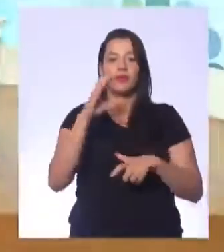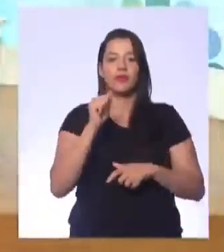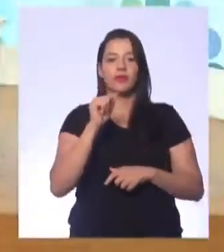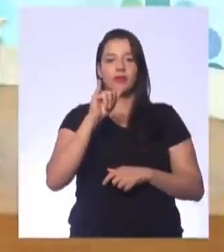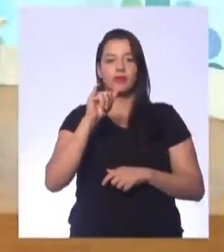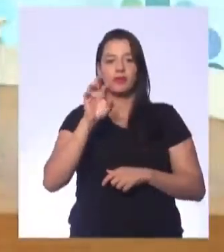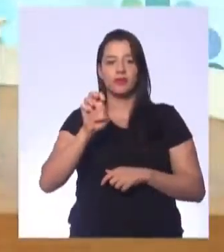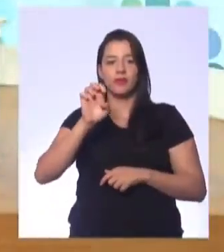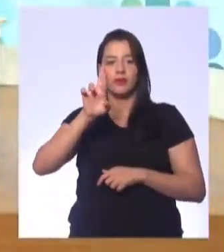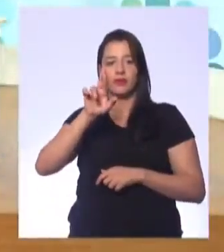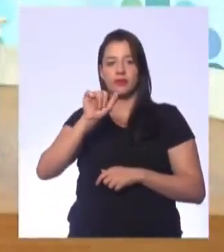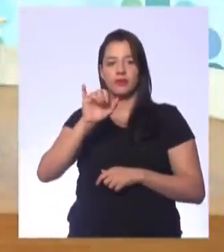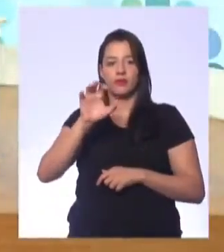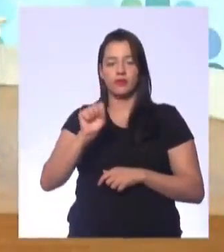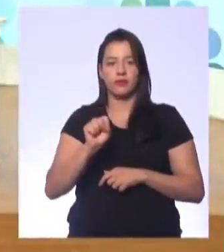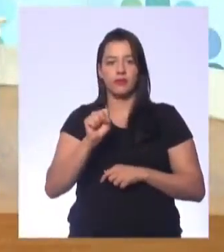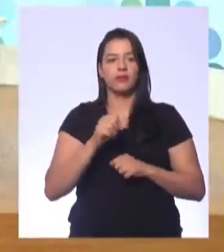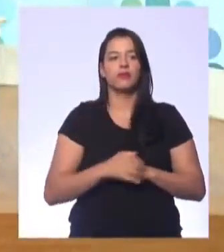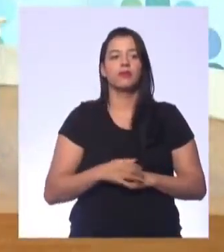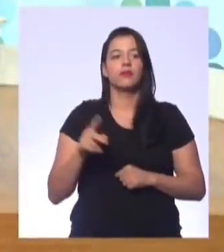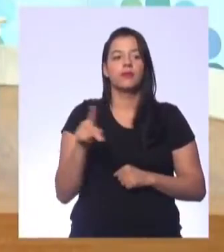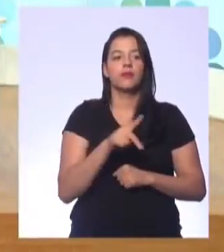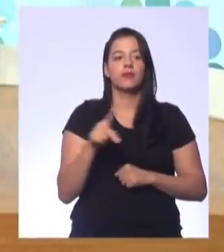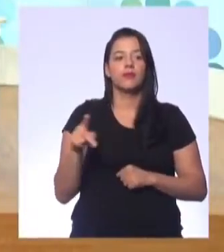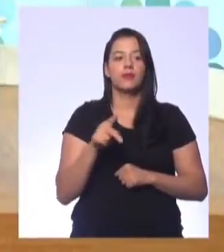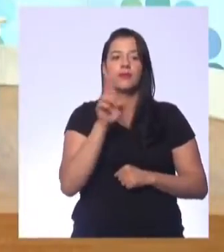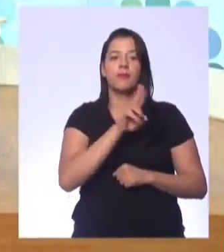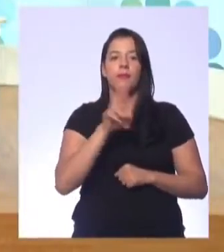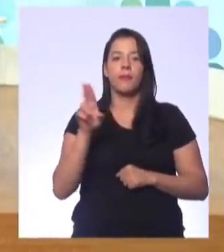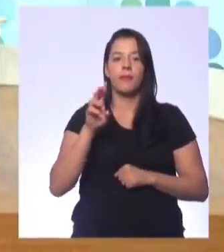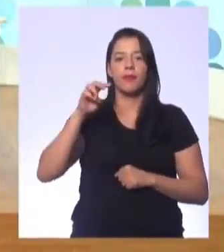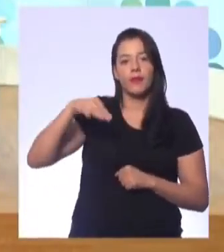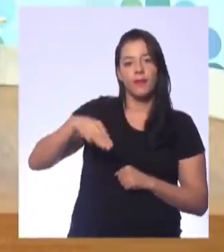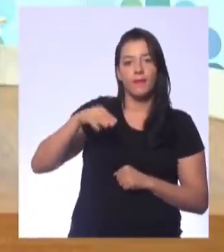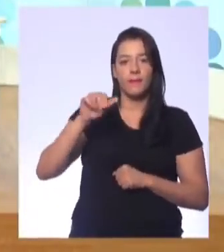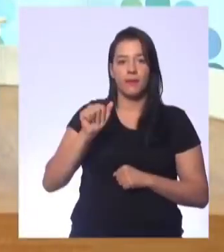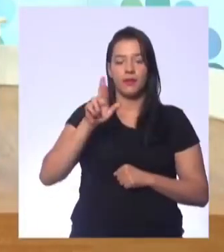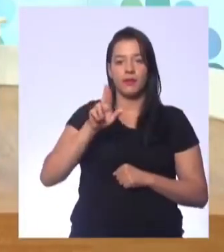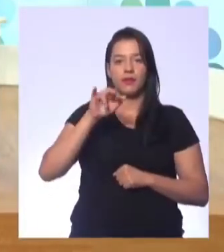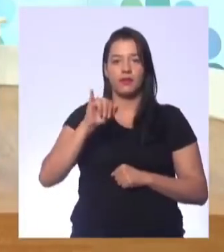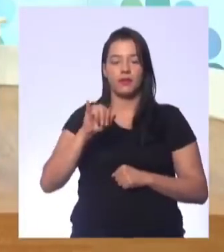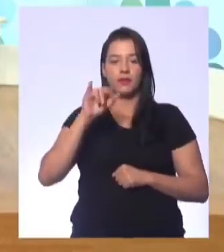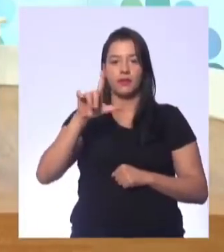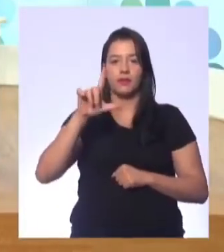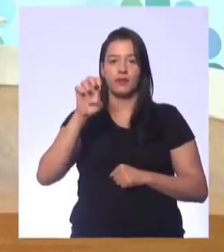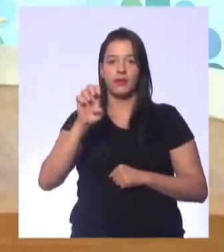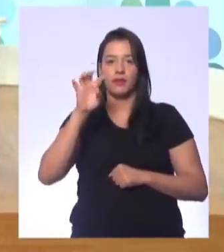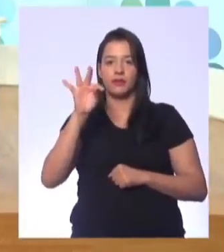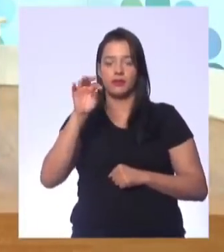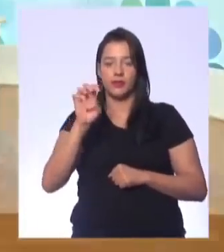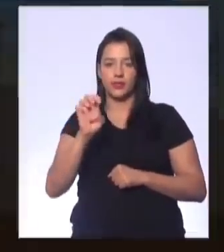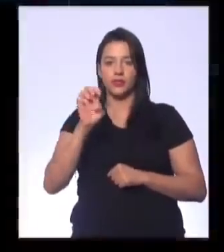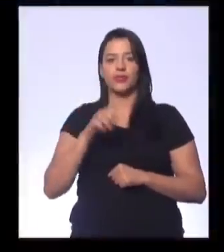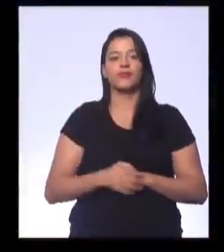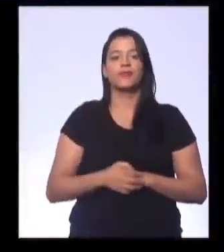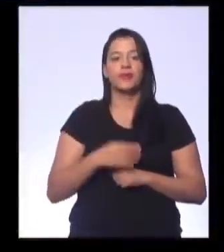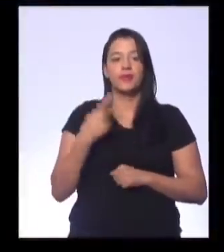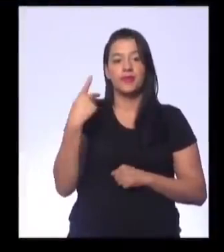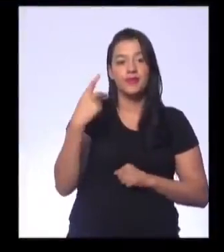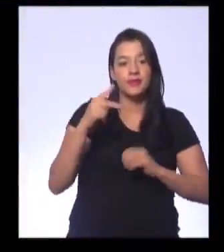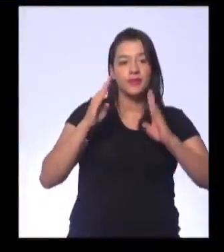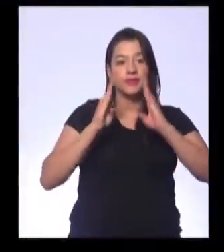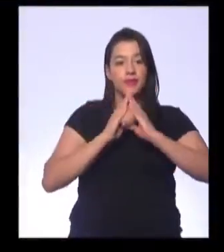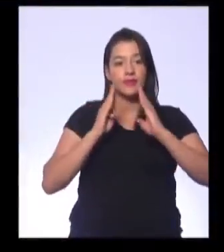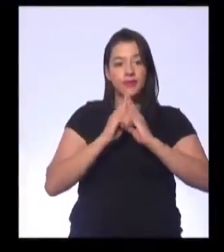qual o seu nome desculpa professora a professora marilete o abro a senhora Marilac tudo bem tá em casa